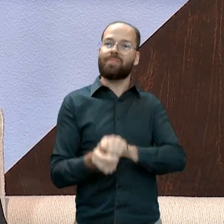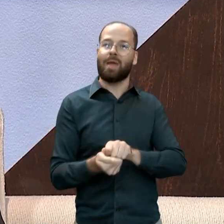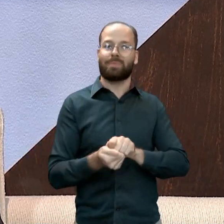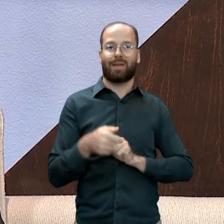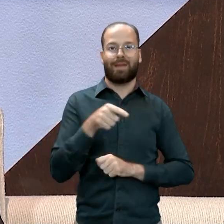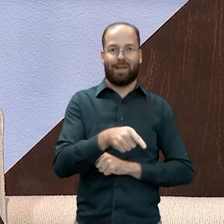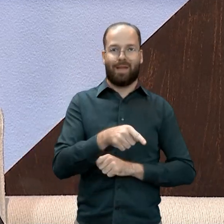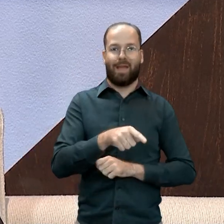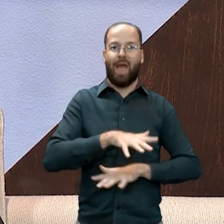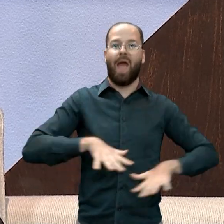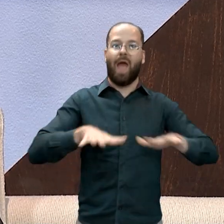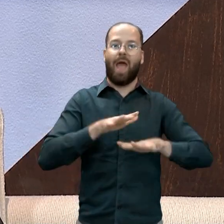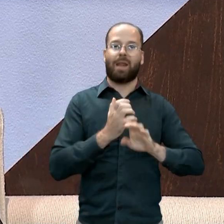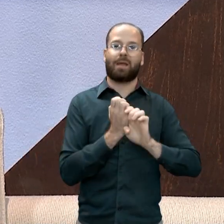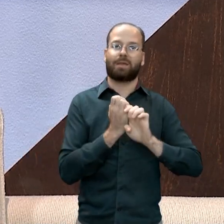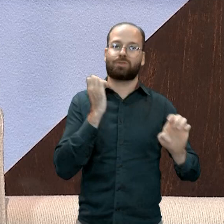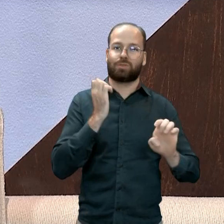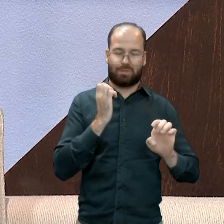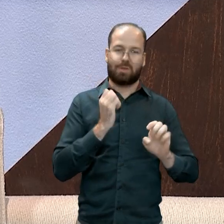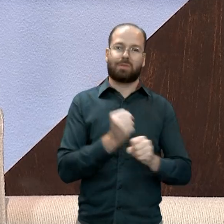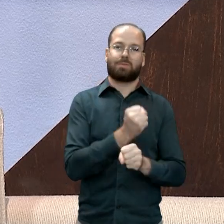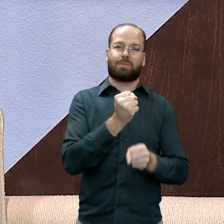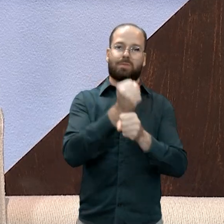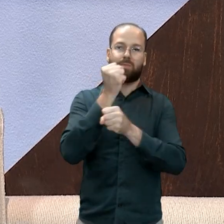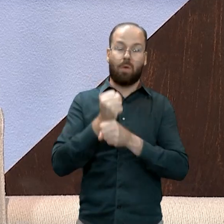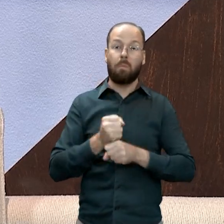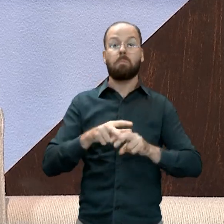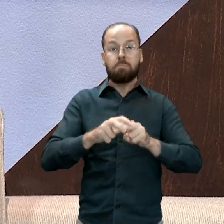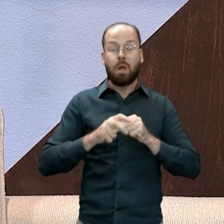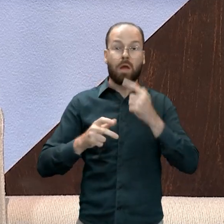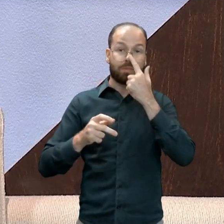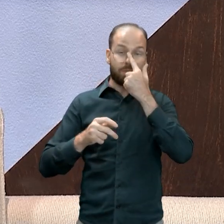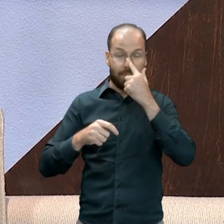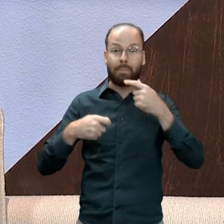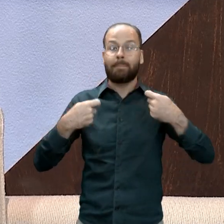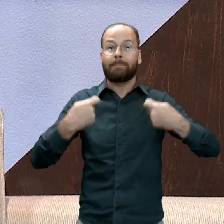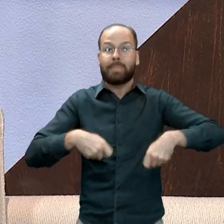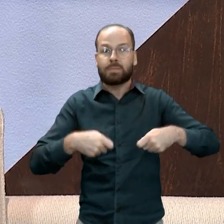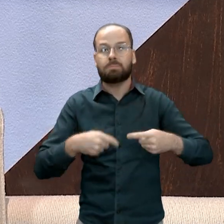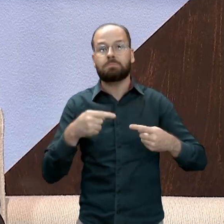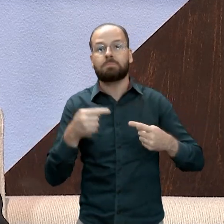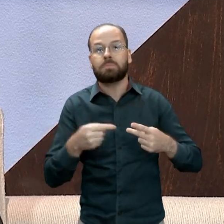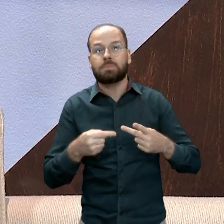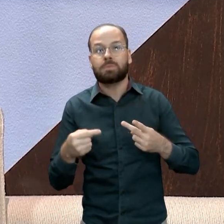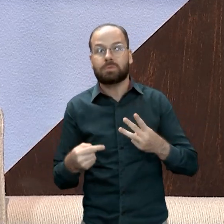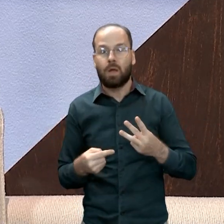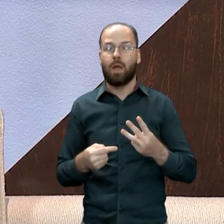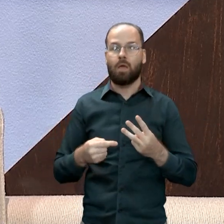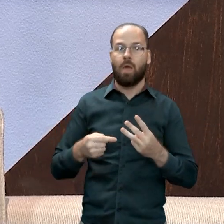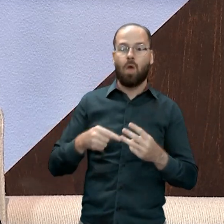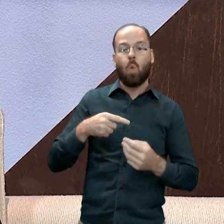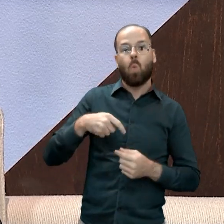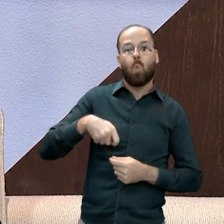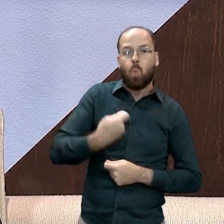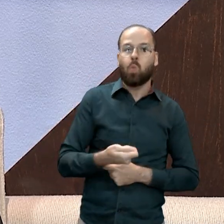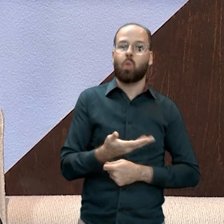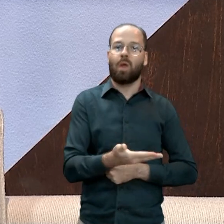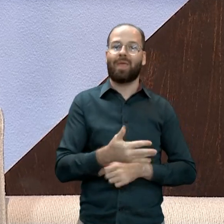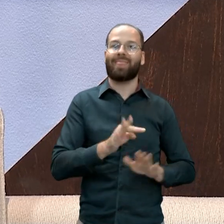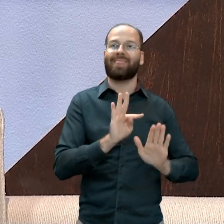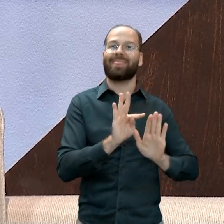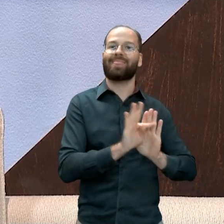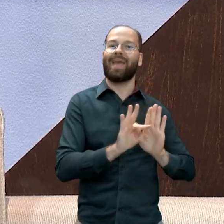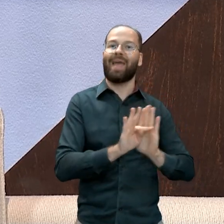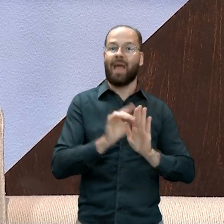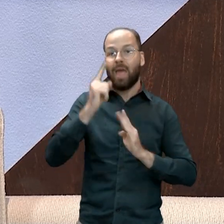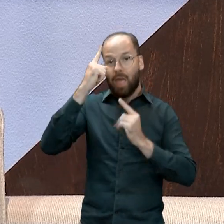que o próprio setor vai buscar, identifica ali naquelas técnicas inovativas uma